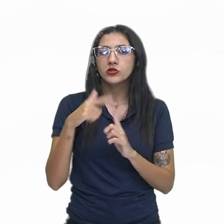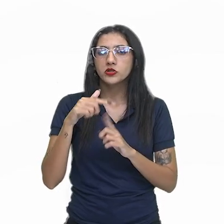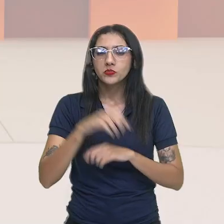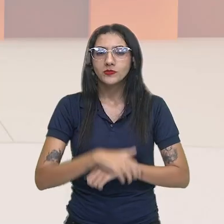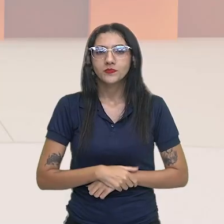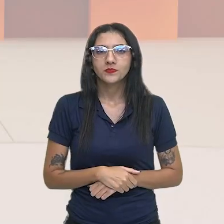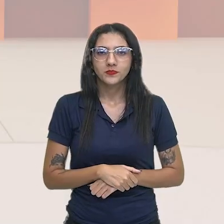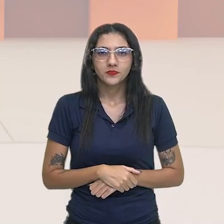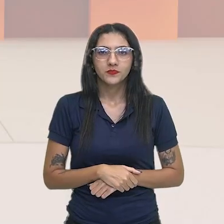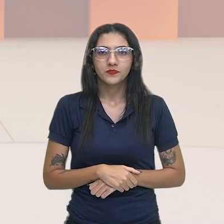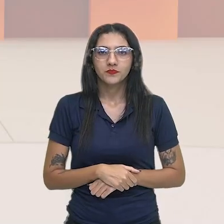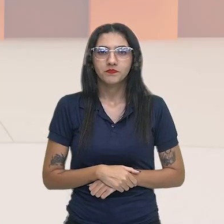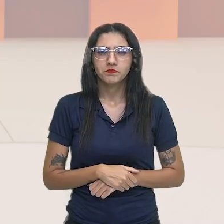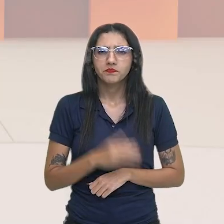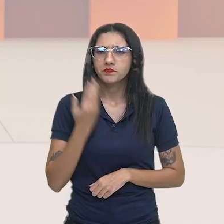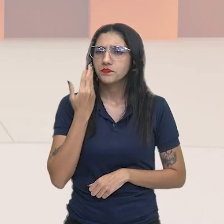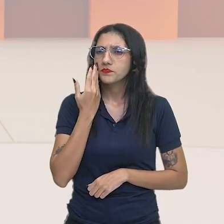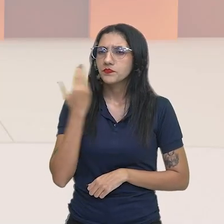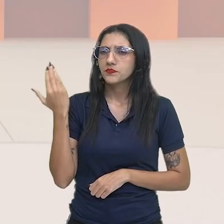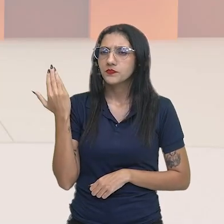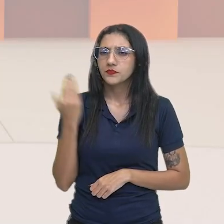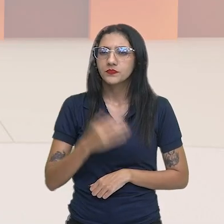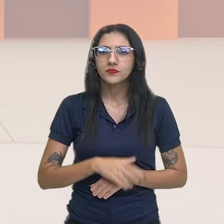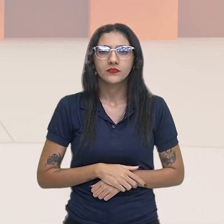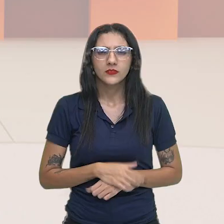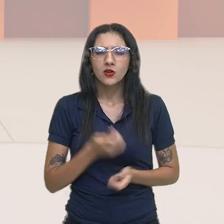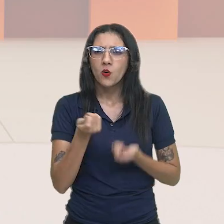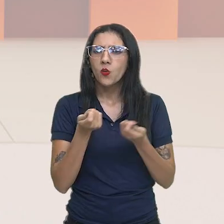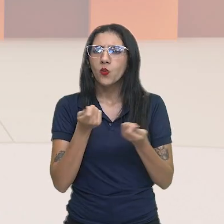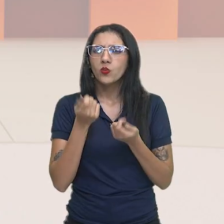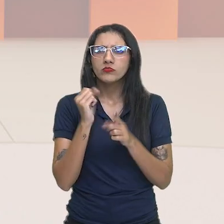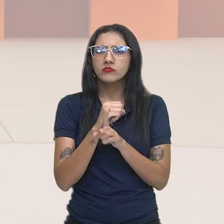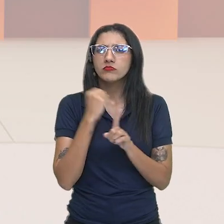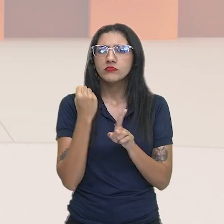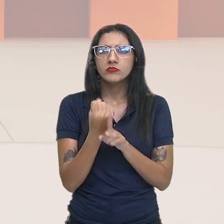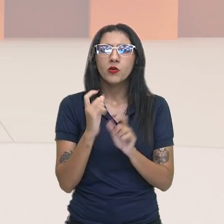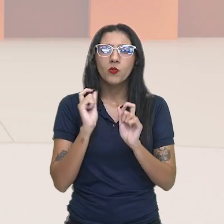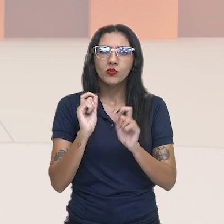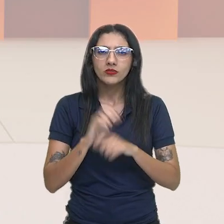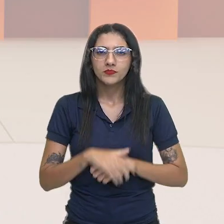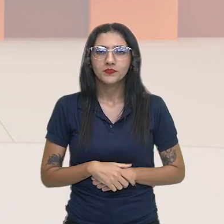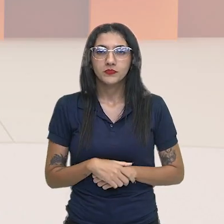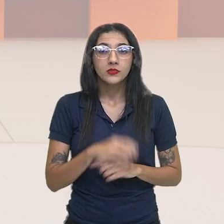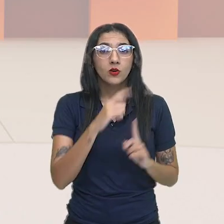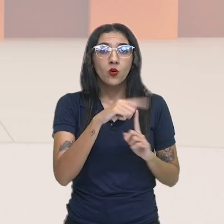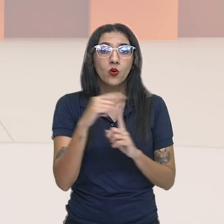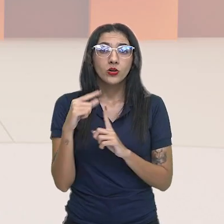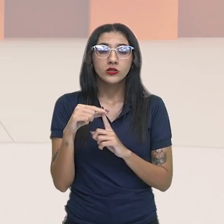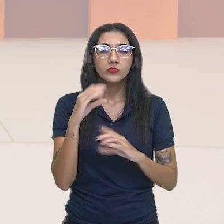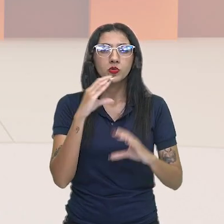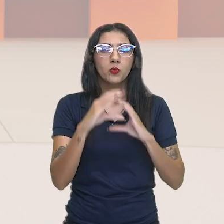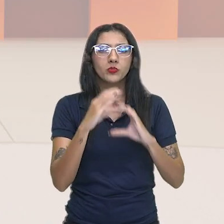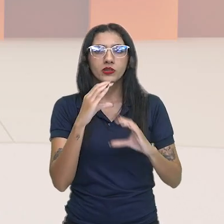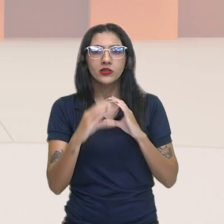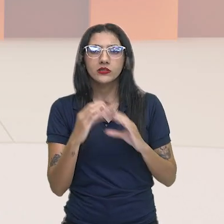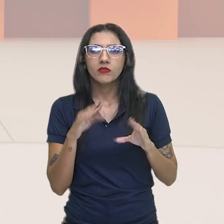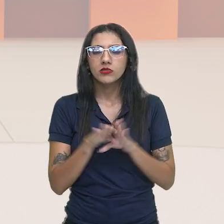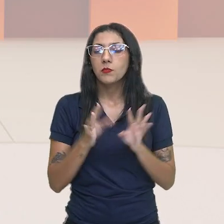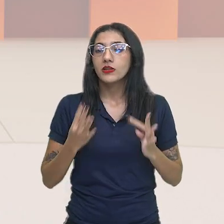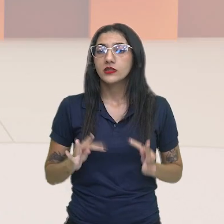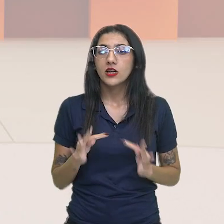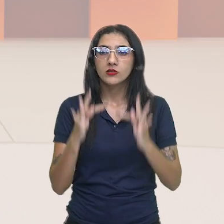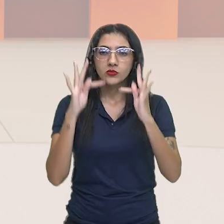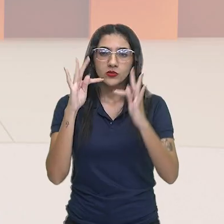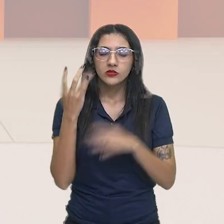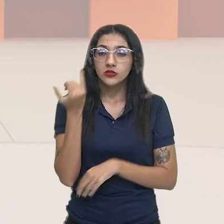controle social, o que é? Controle social são os meios, né, os meios de comunicação e tecnologia da informação,